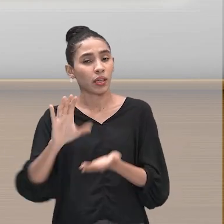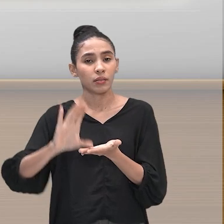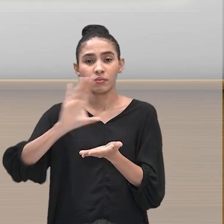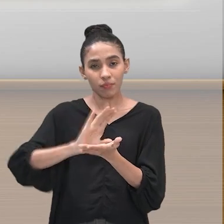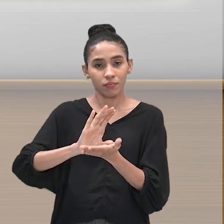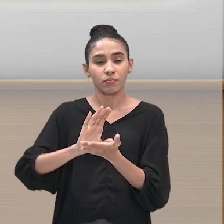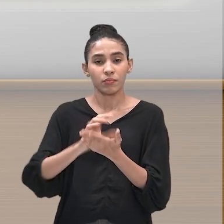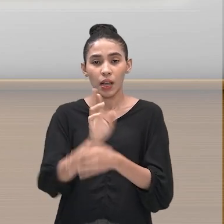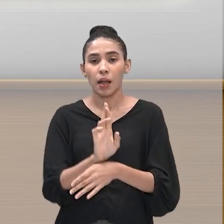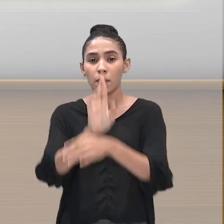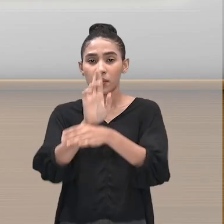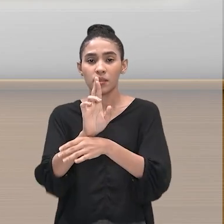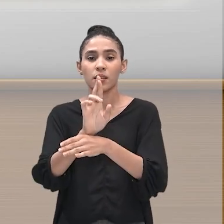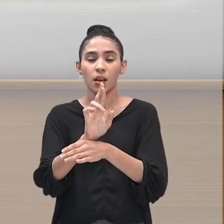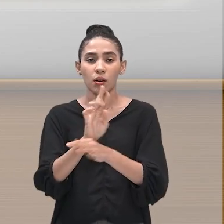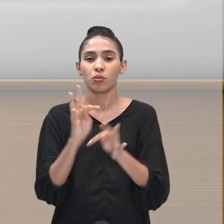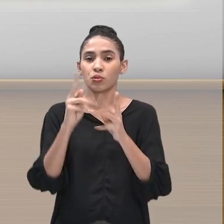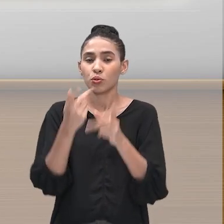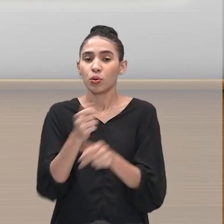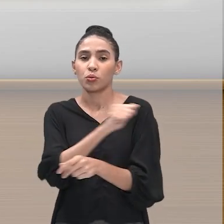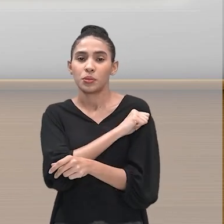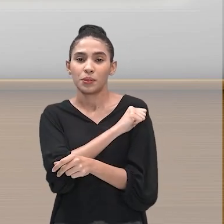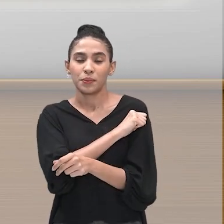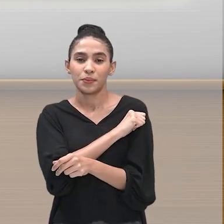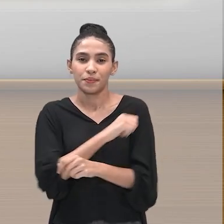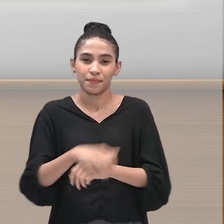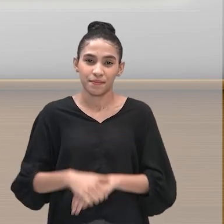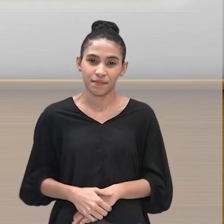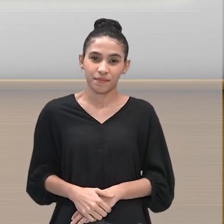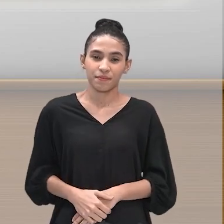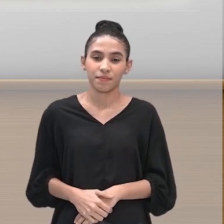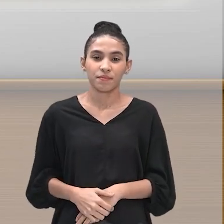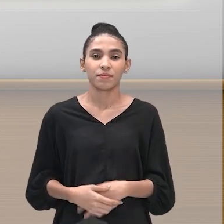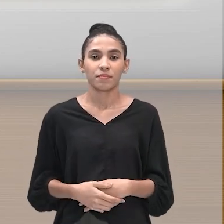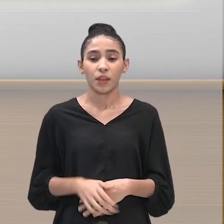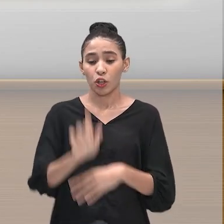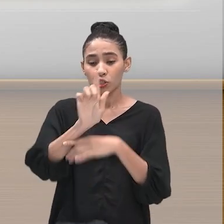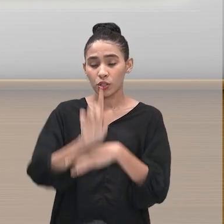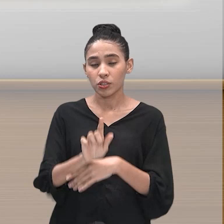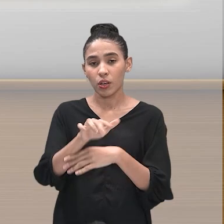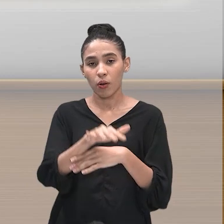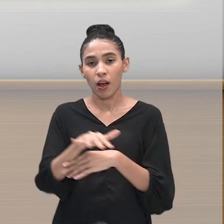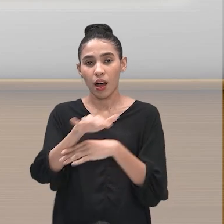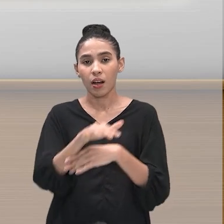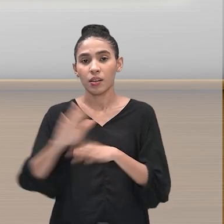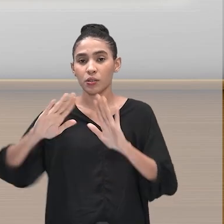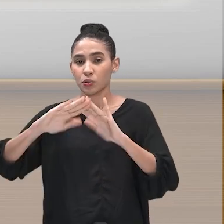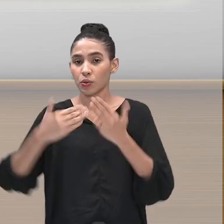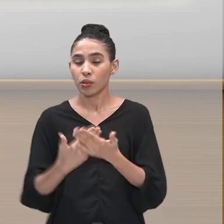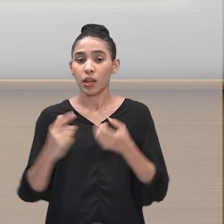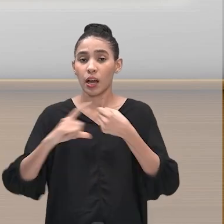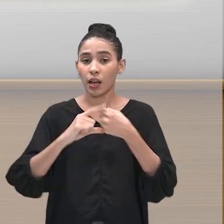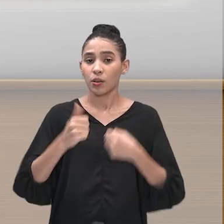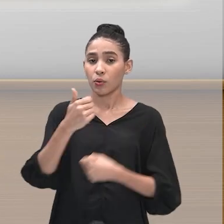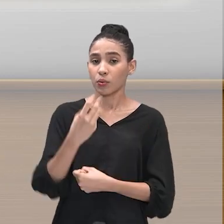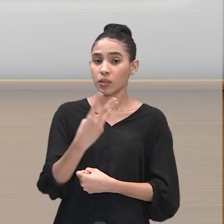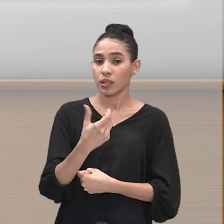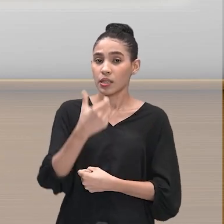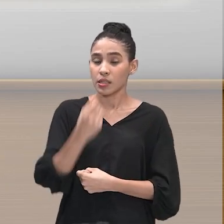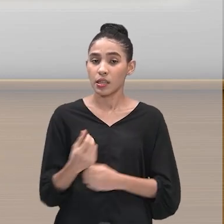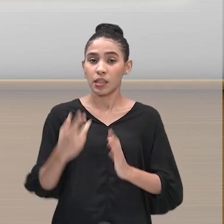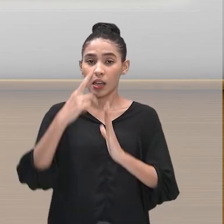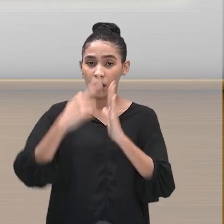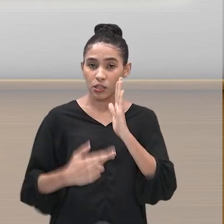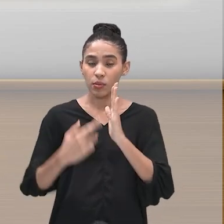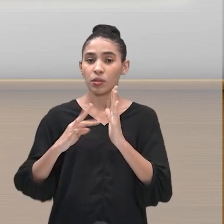de representação dos estudantes perante a gestão escolar e, de acordo com o artigo 136 do Regimento